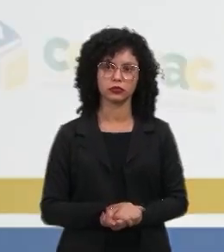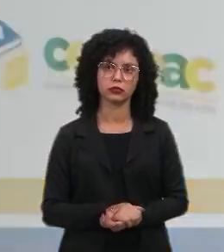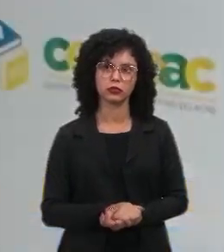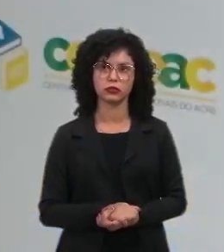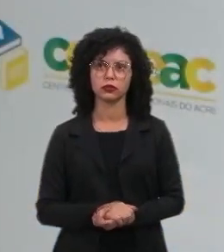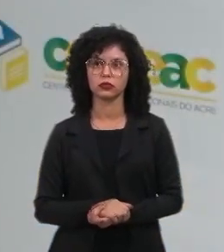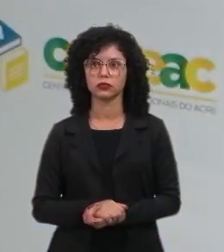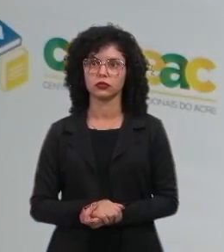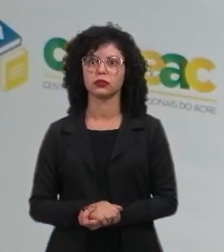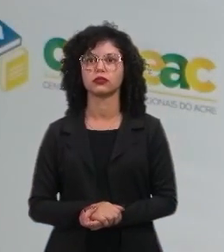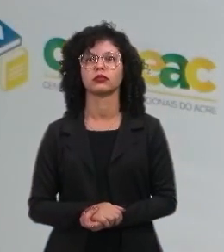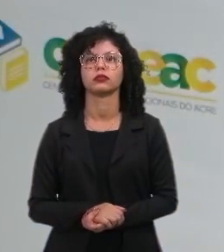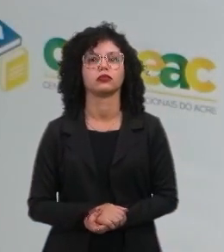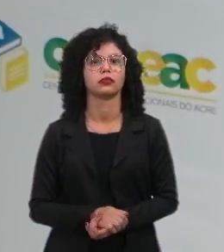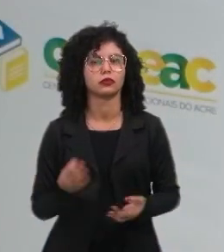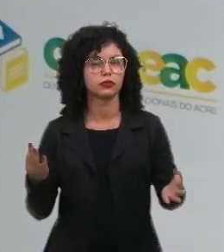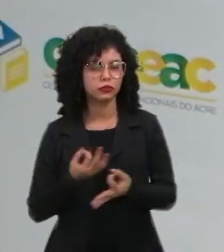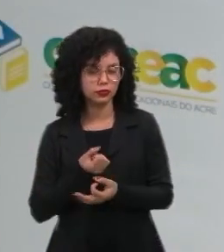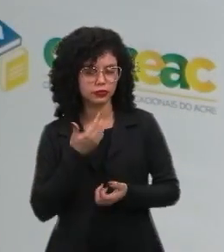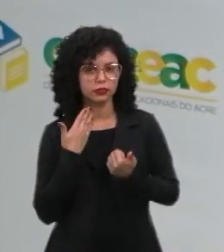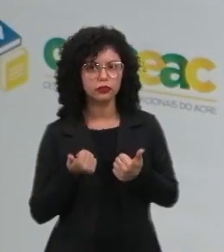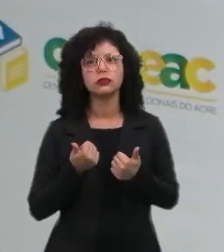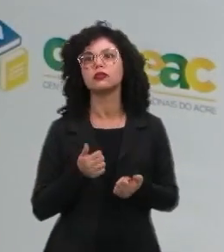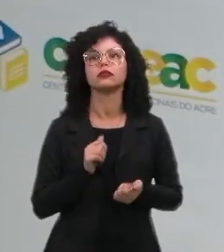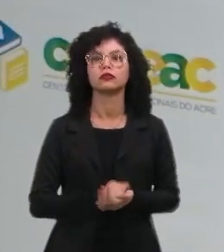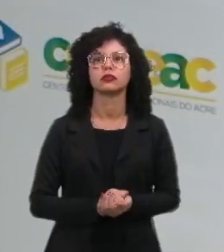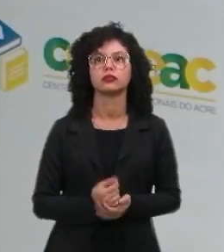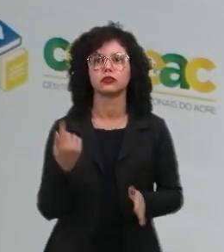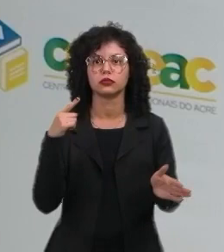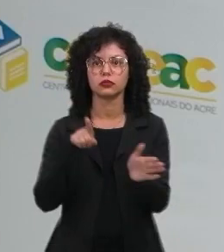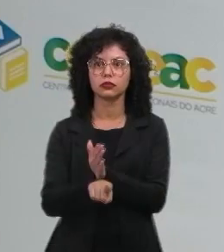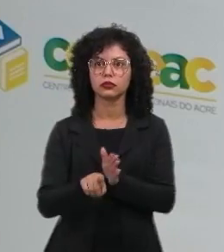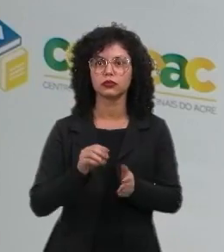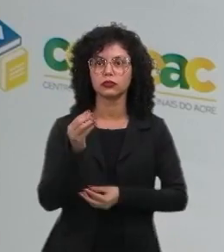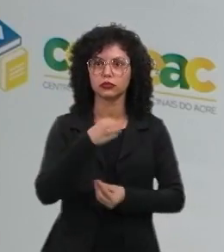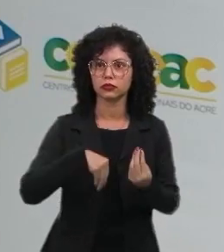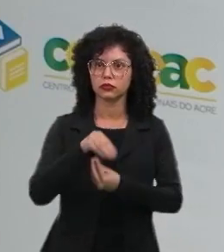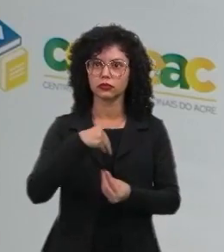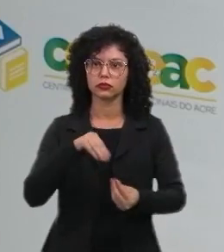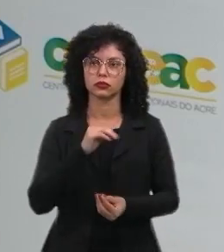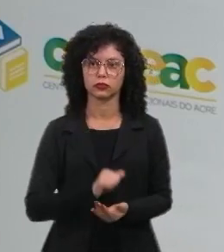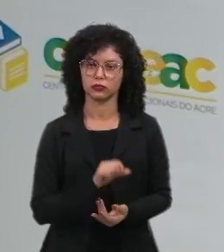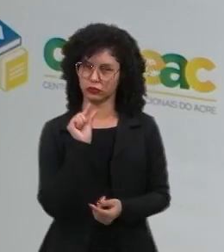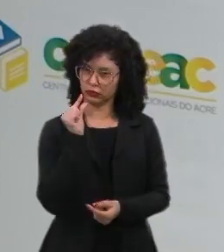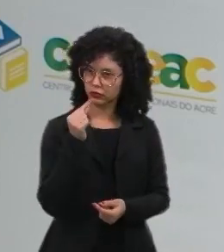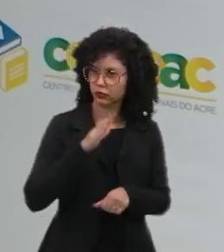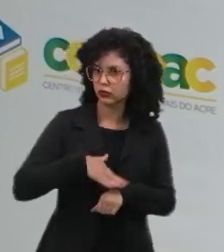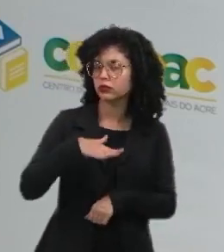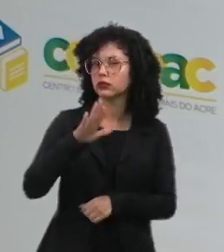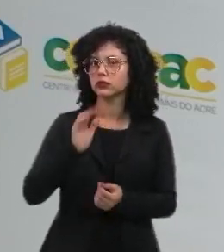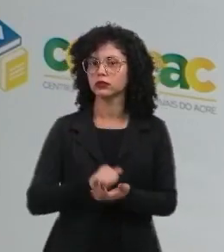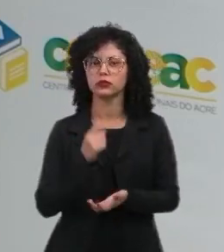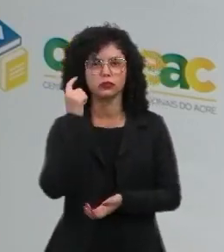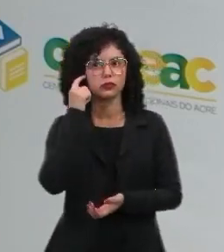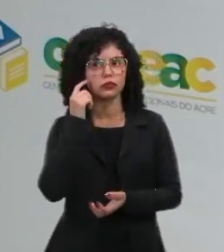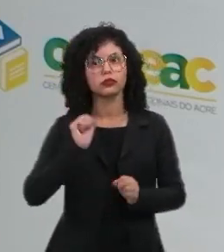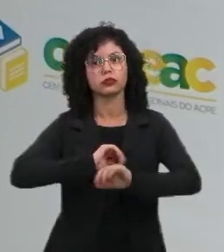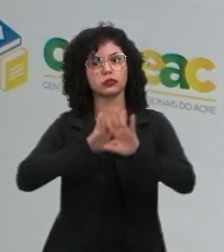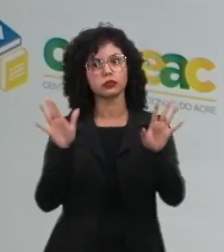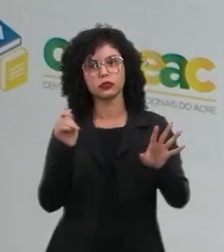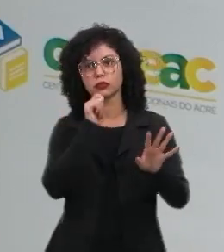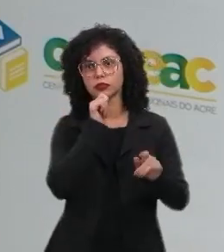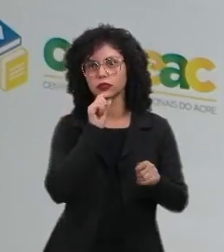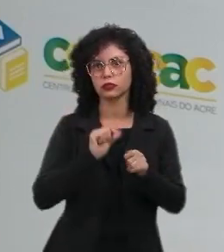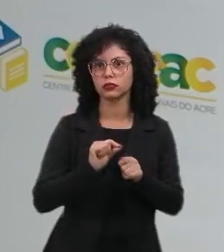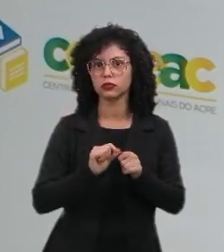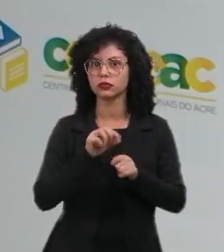de que beleza! Então, questãozinha que envolve aí, um pouco mais de lógica, Claro, essa questão ela